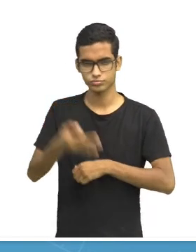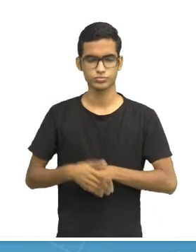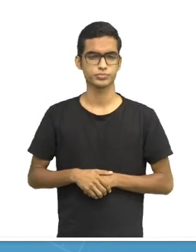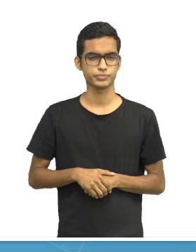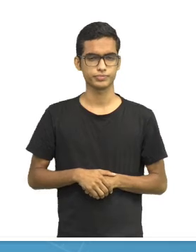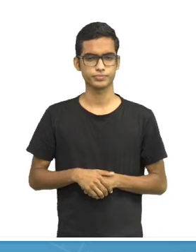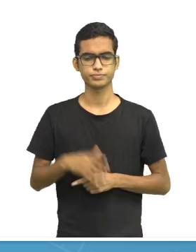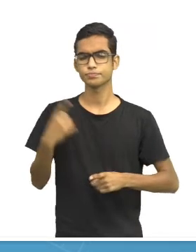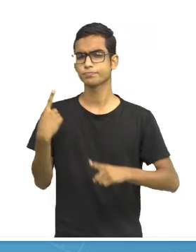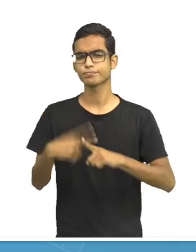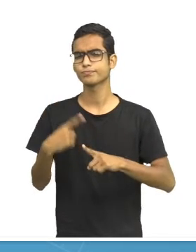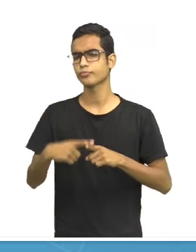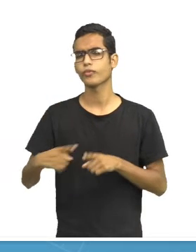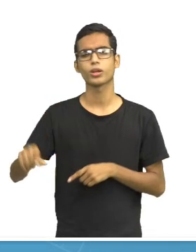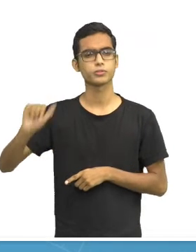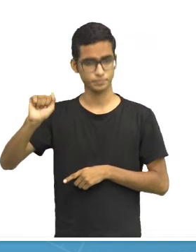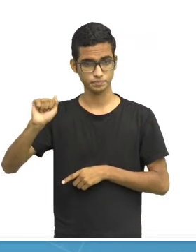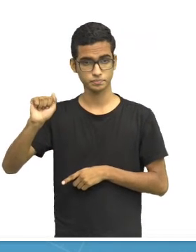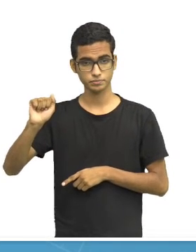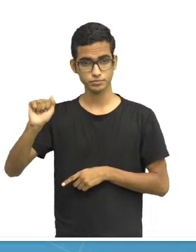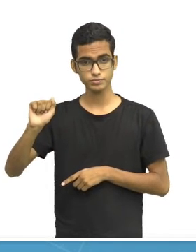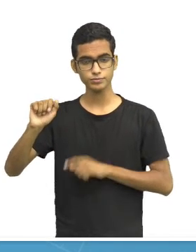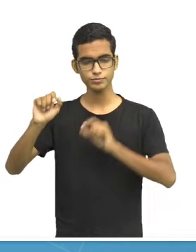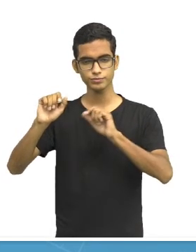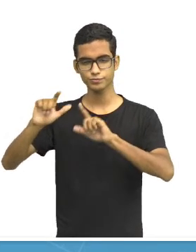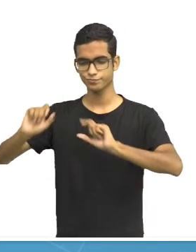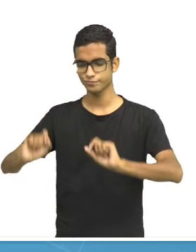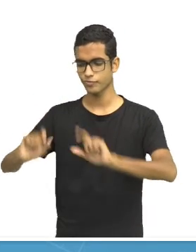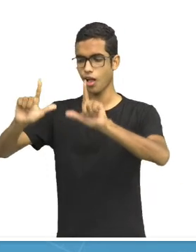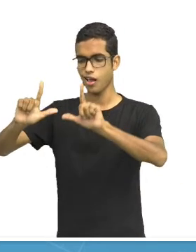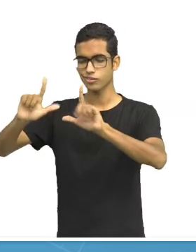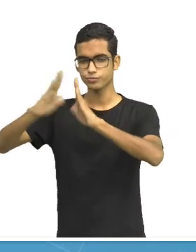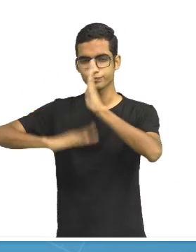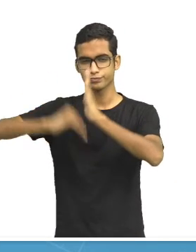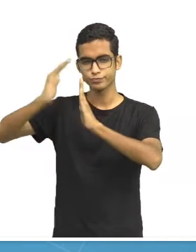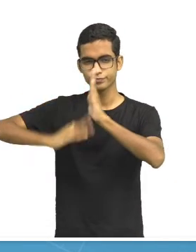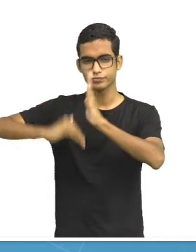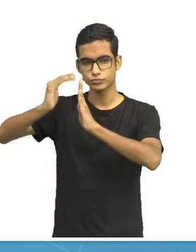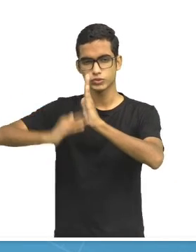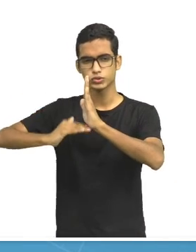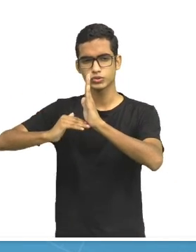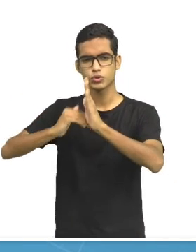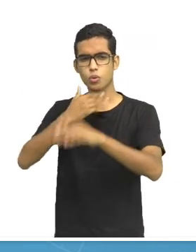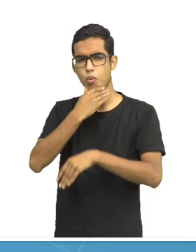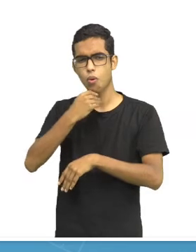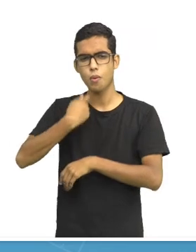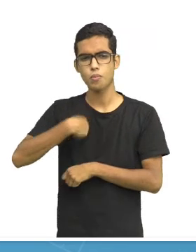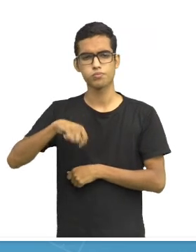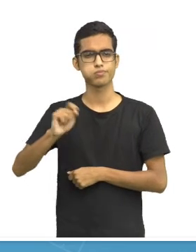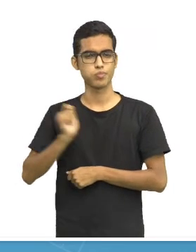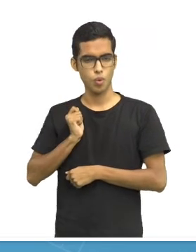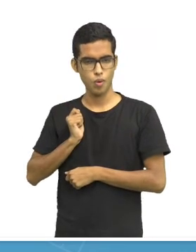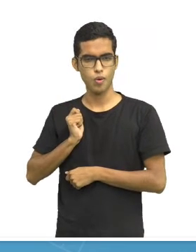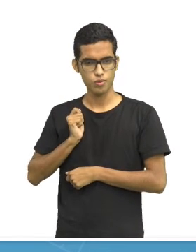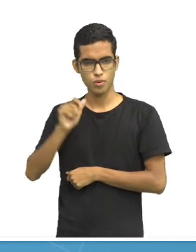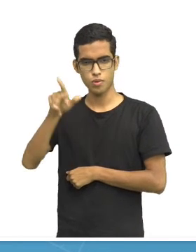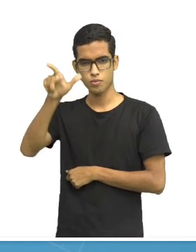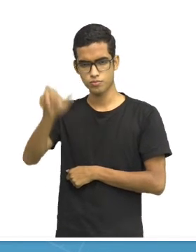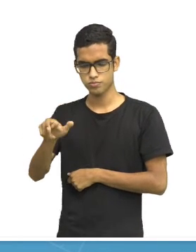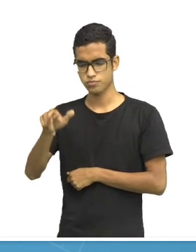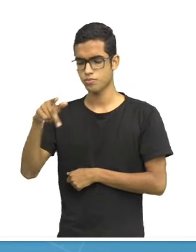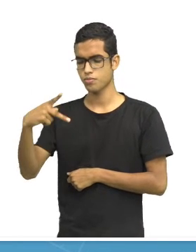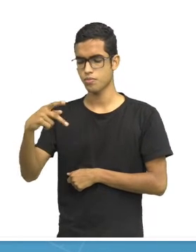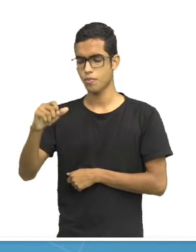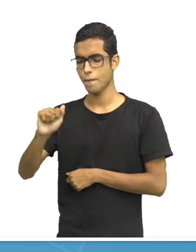a questão A? Bem, Les Demoiselles d'Avignon é um quadro do pintor espanhol Pablo Picasso,